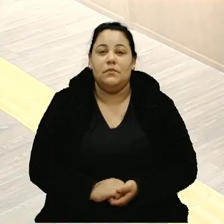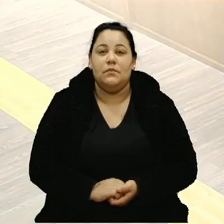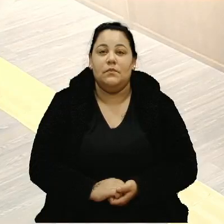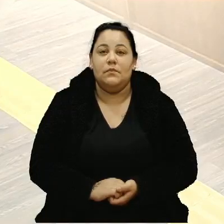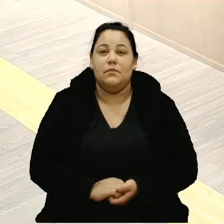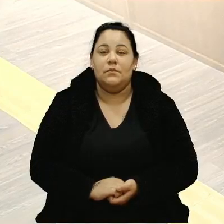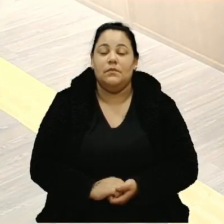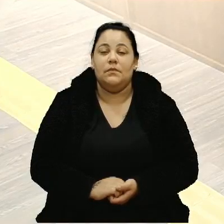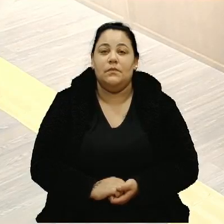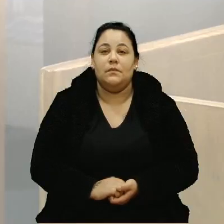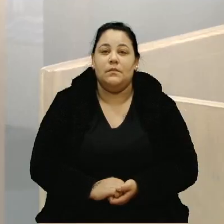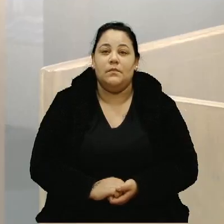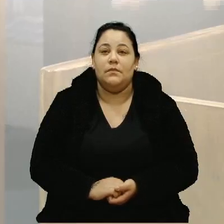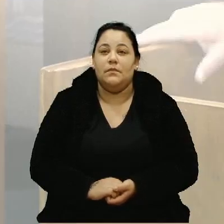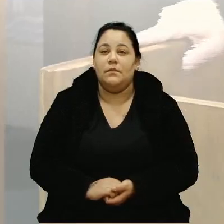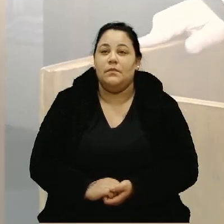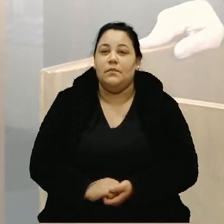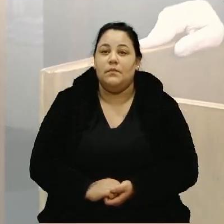Senhora presidente,